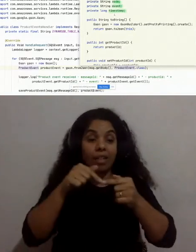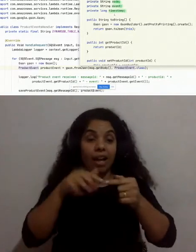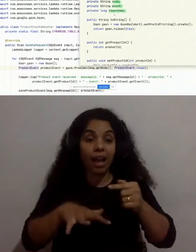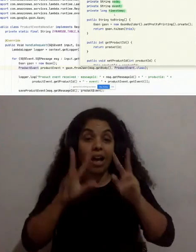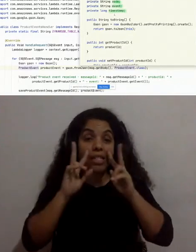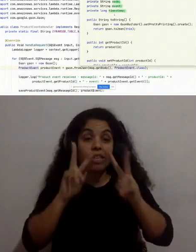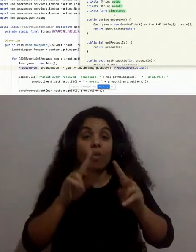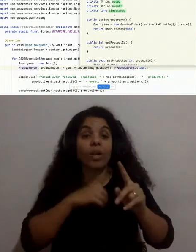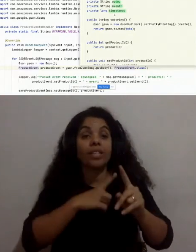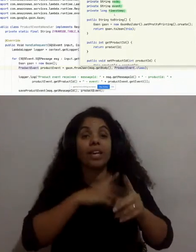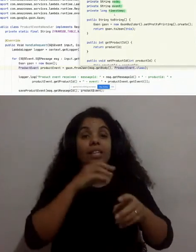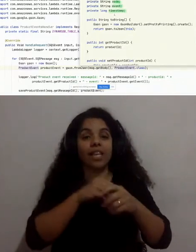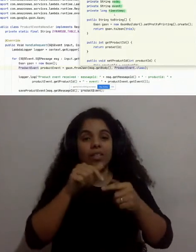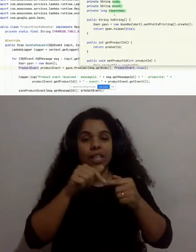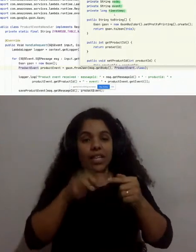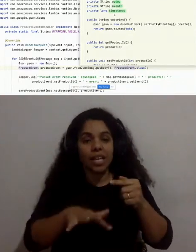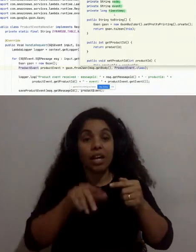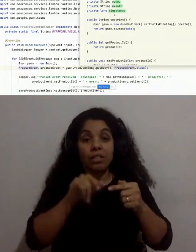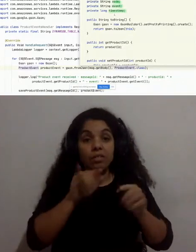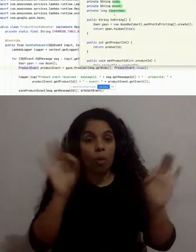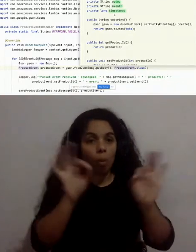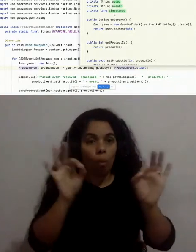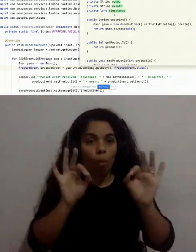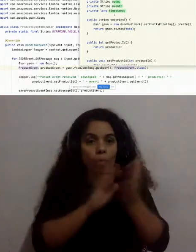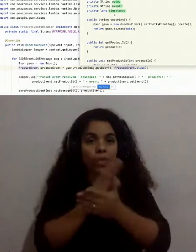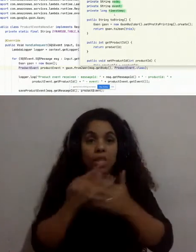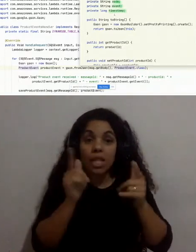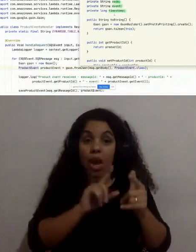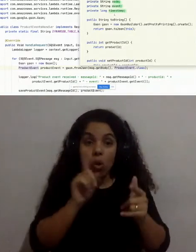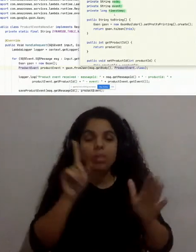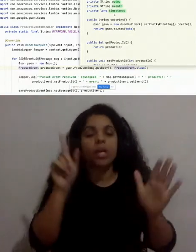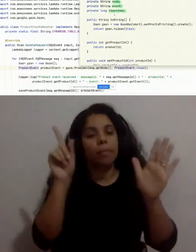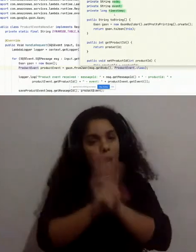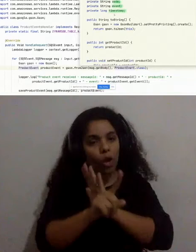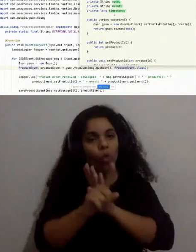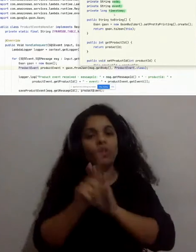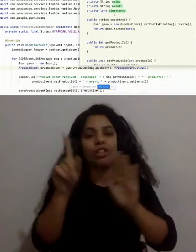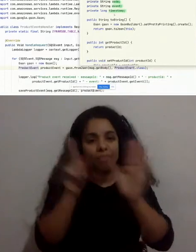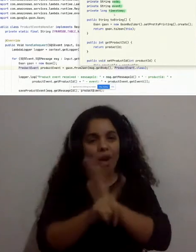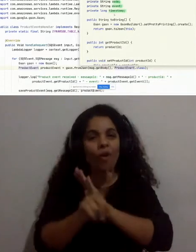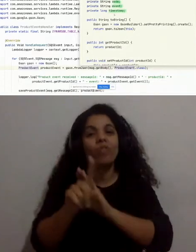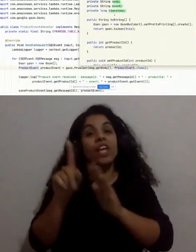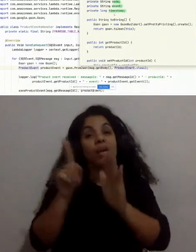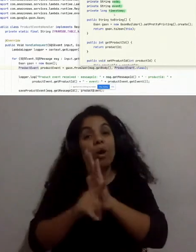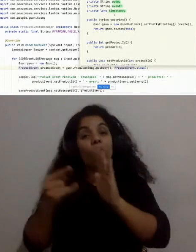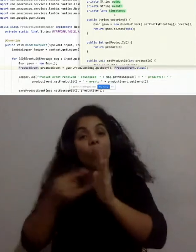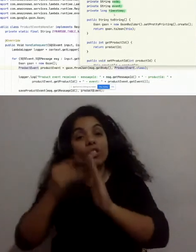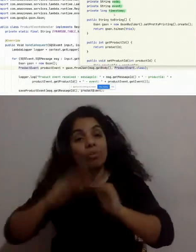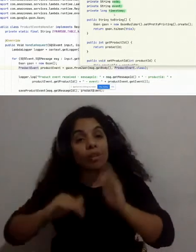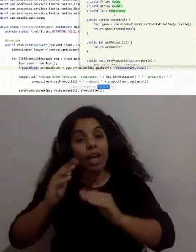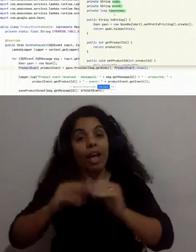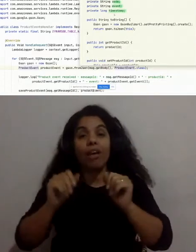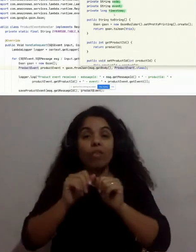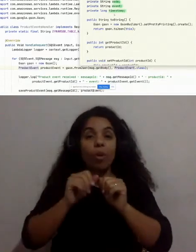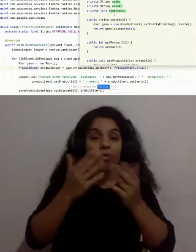dessa classe. Se você não consegue, pergunte. Não tem problema nenhum. Pergunte para o dev como que você pode fazer isso.